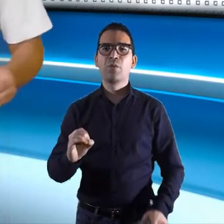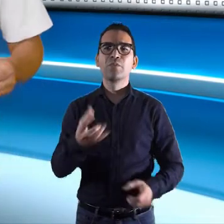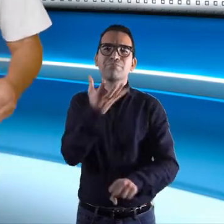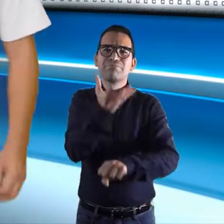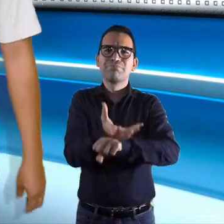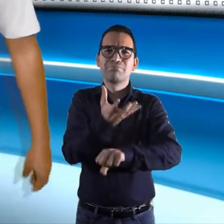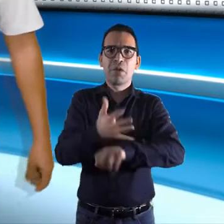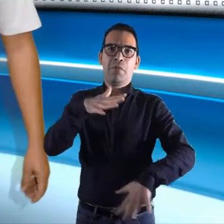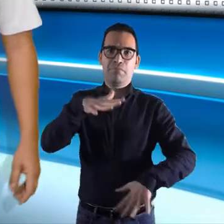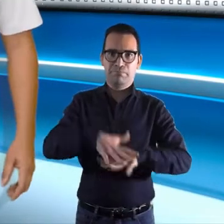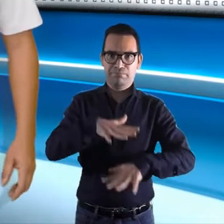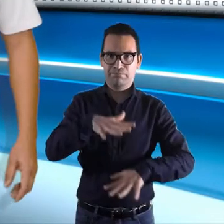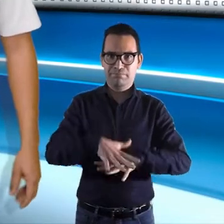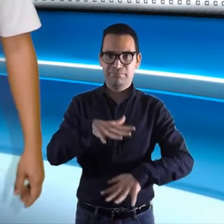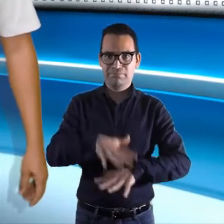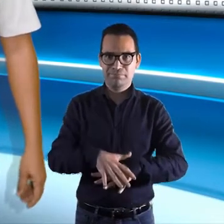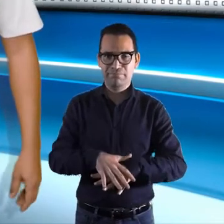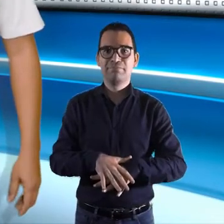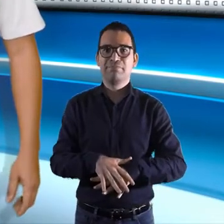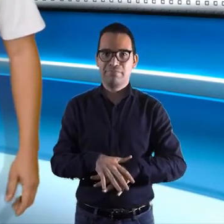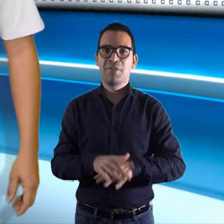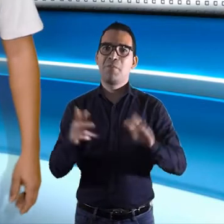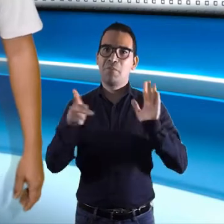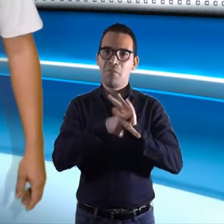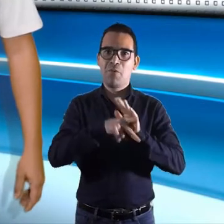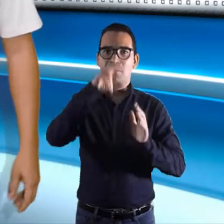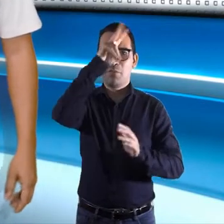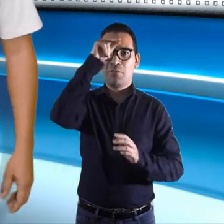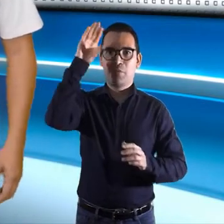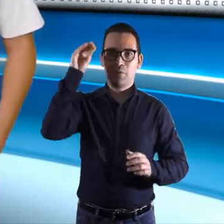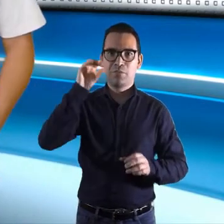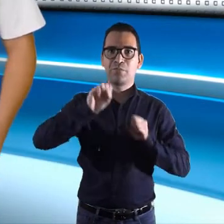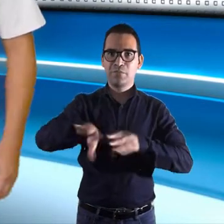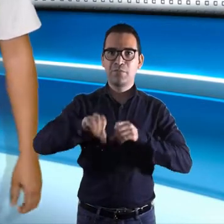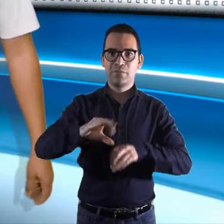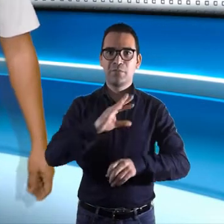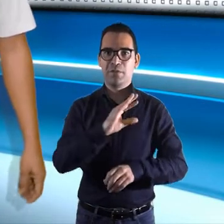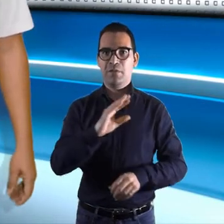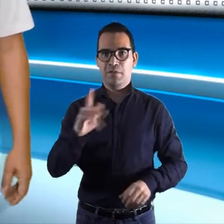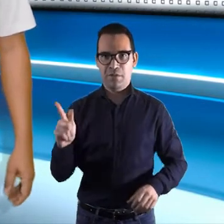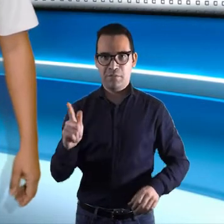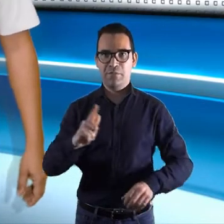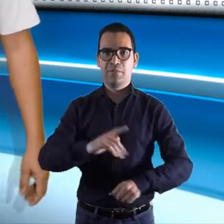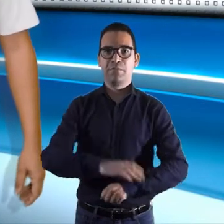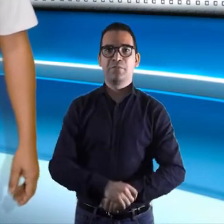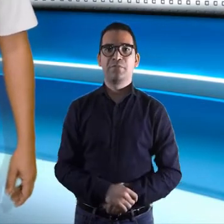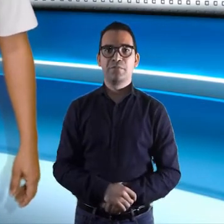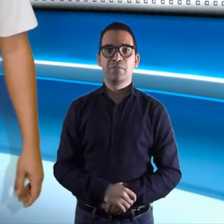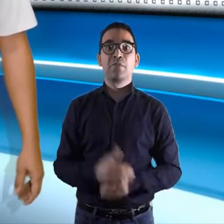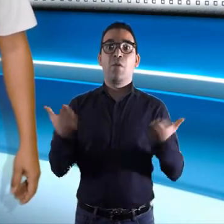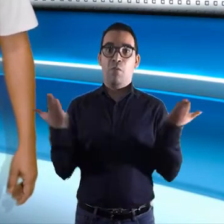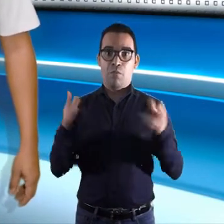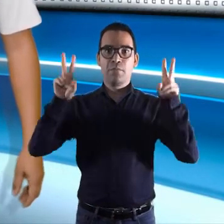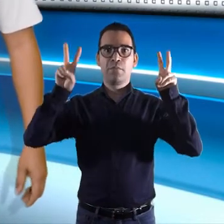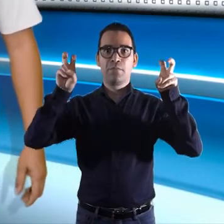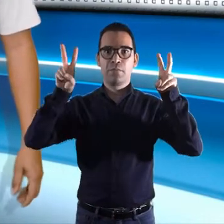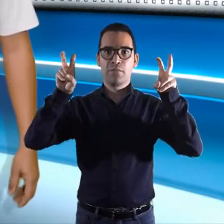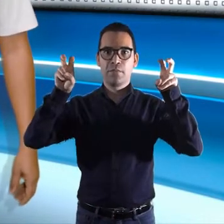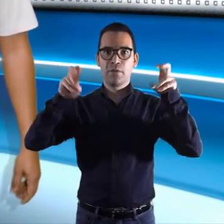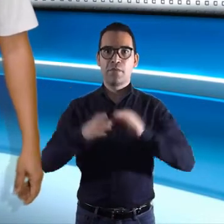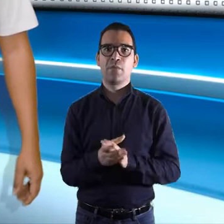de Matemática e da Rede Municipal de Ensino de Campo Grande. E o assunto de hoje